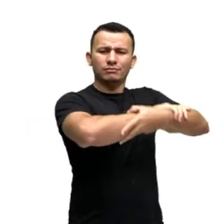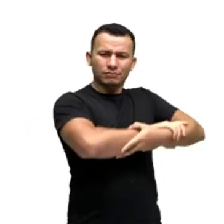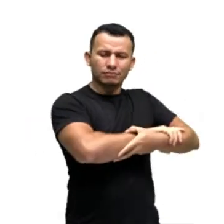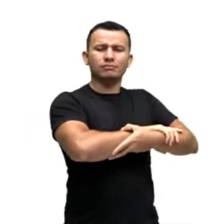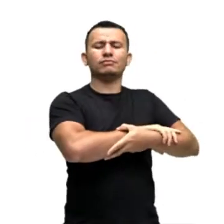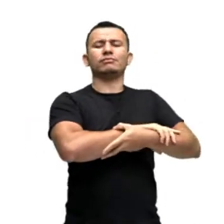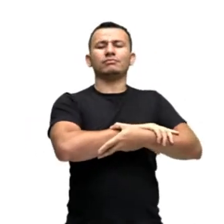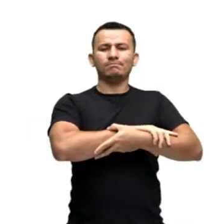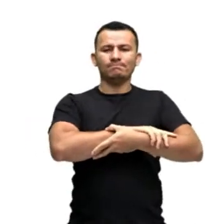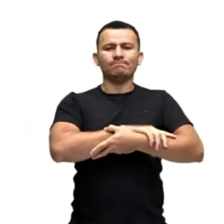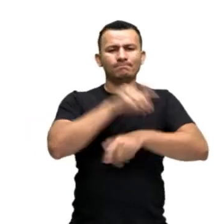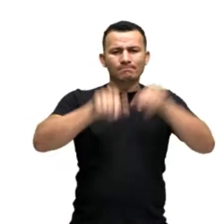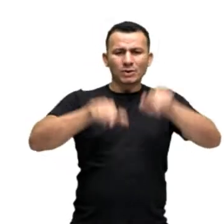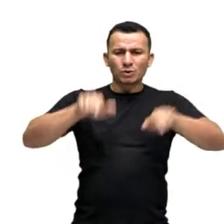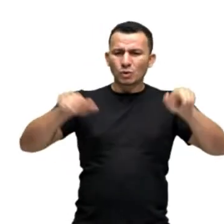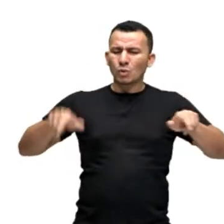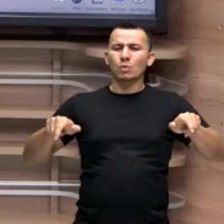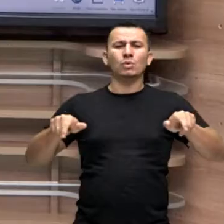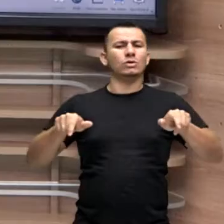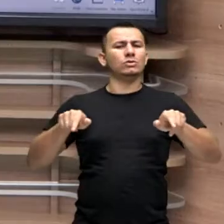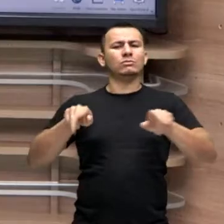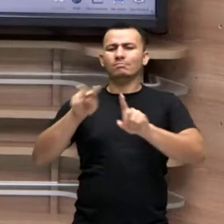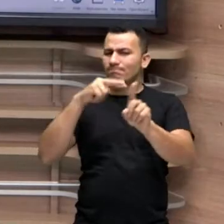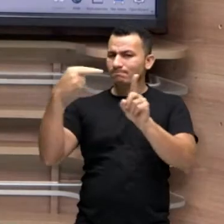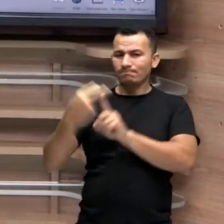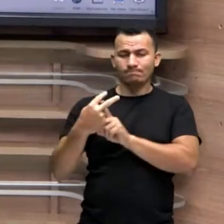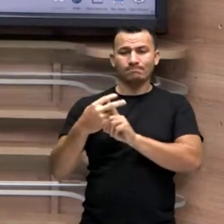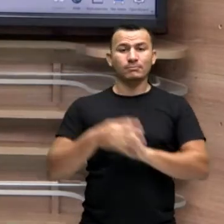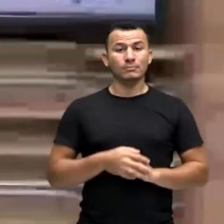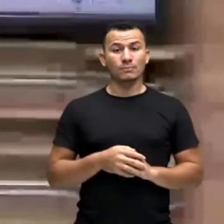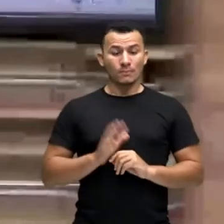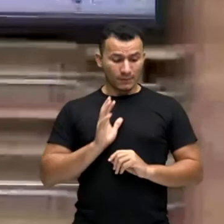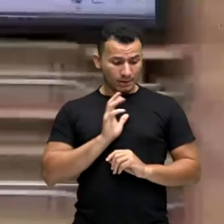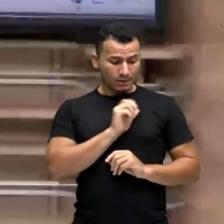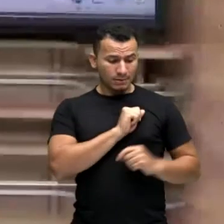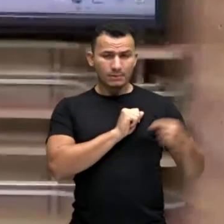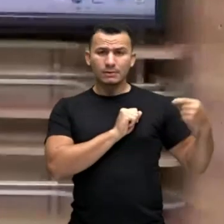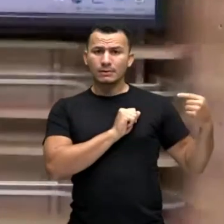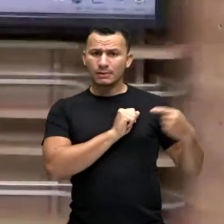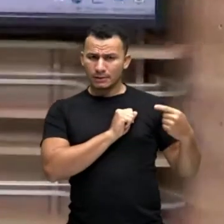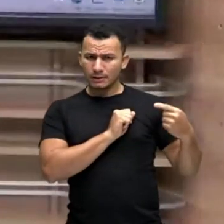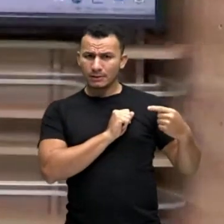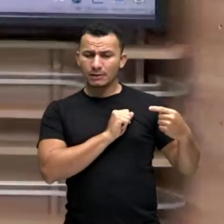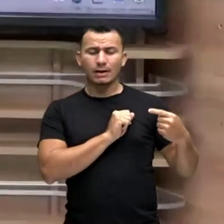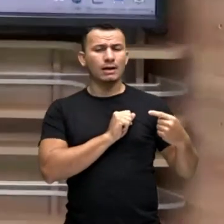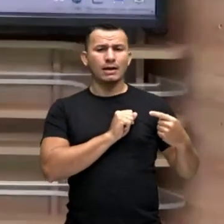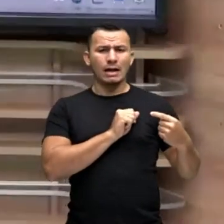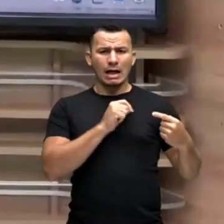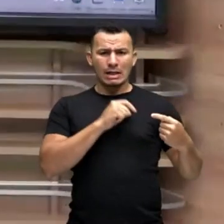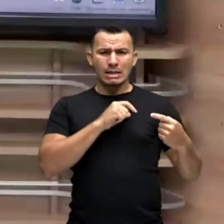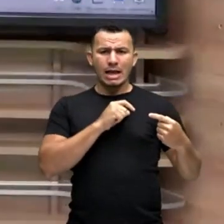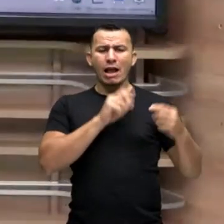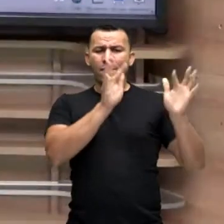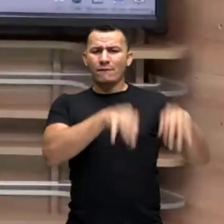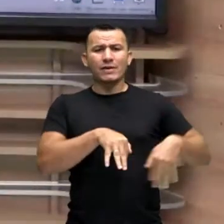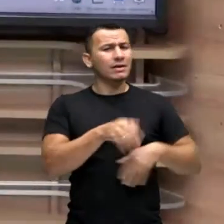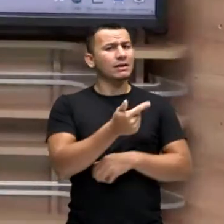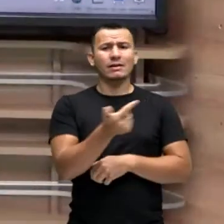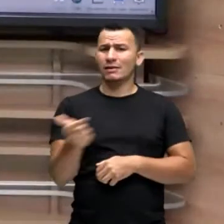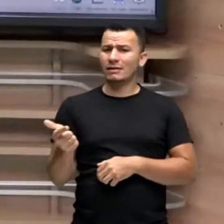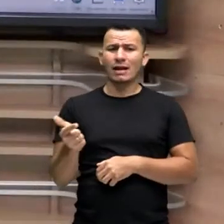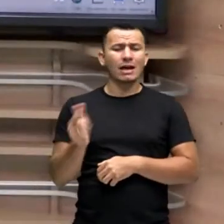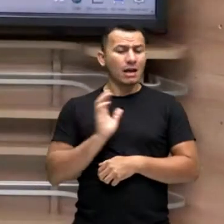diferentes visões o amor que na verdade não tem from o som